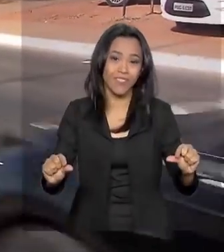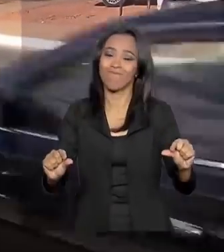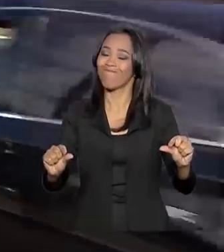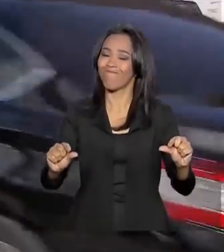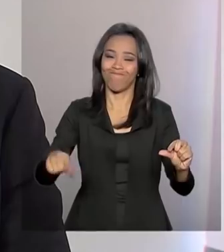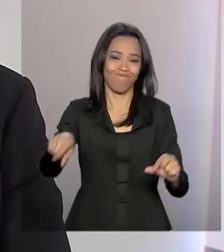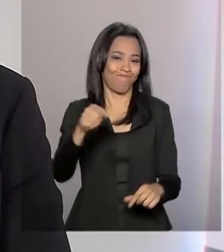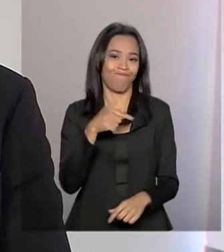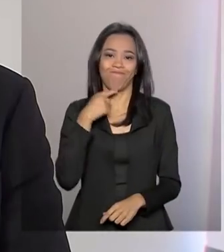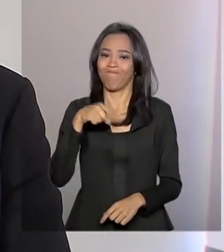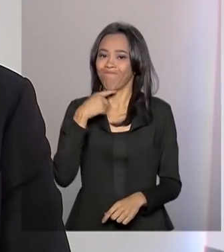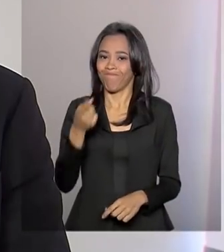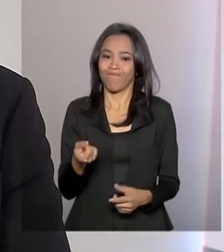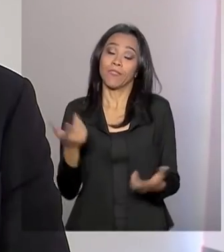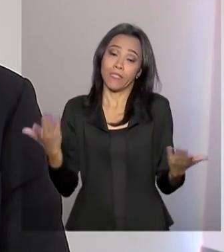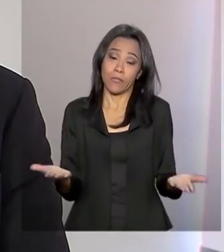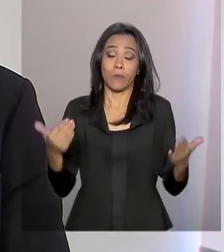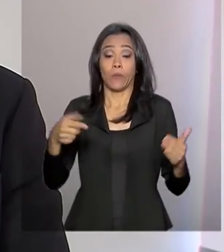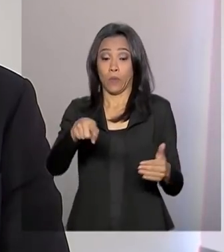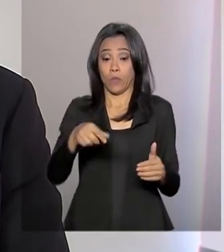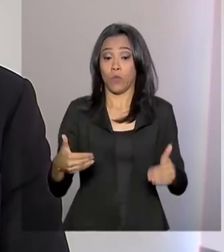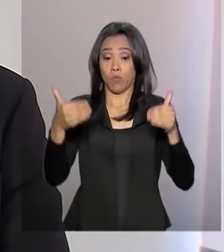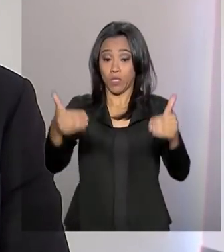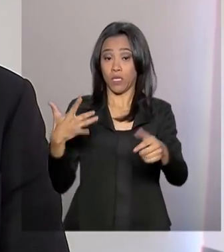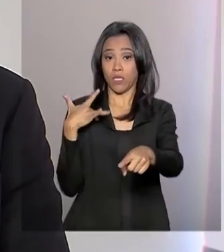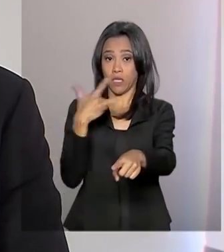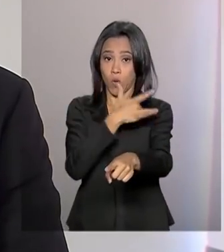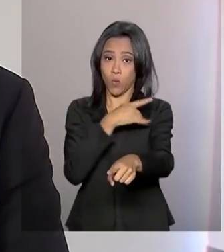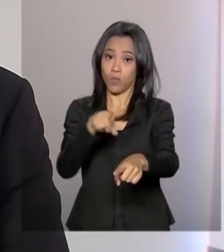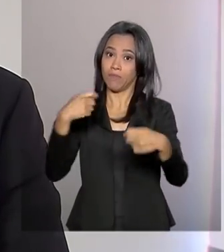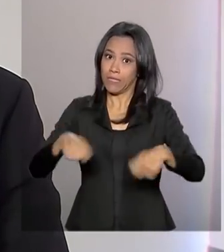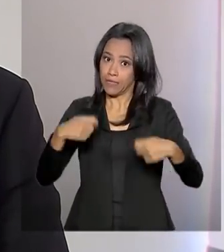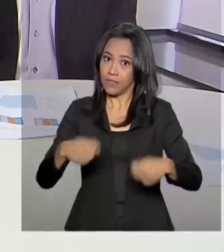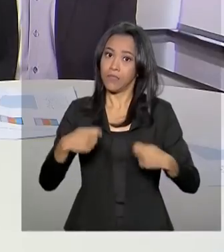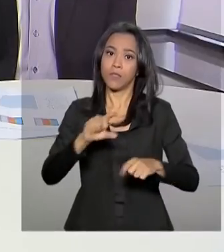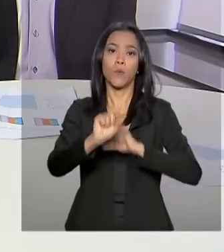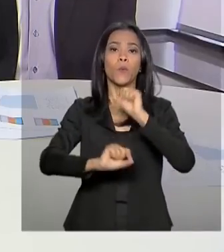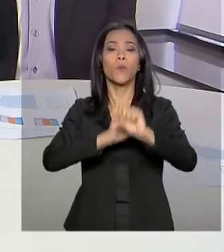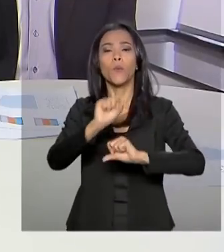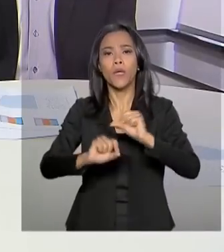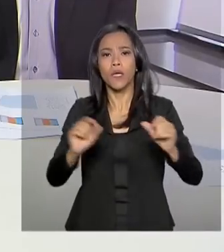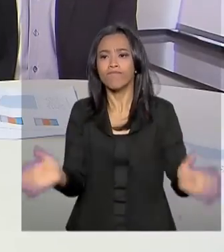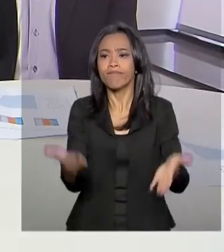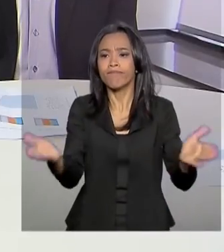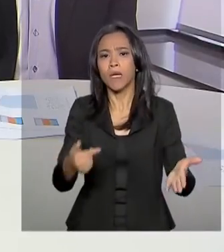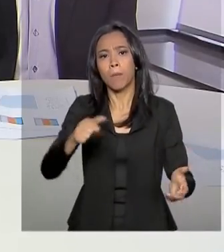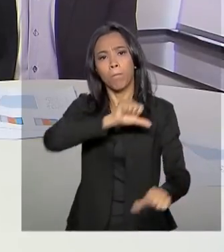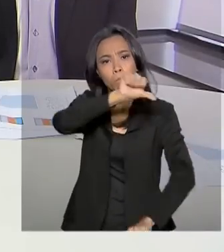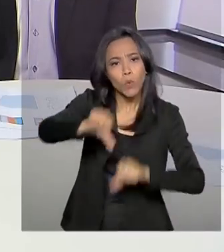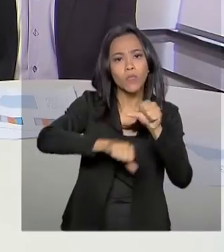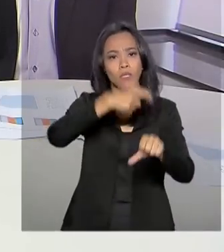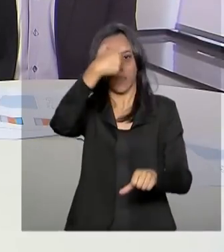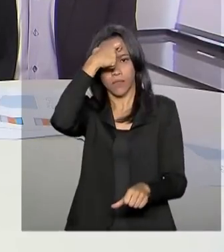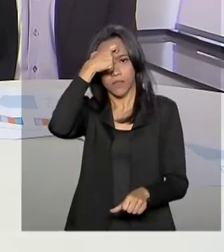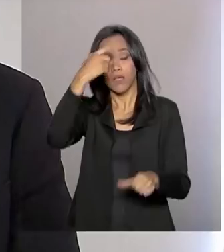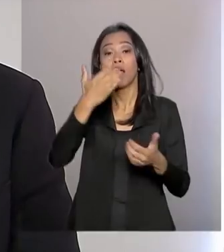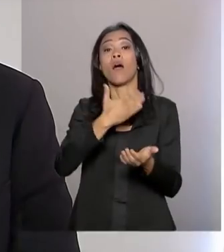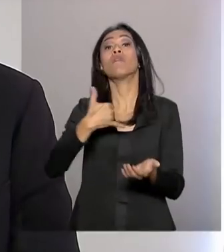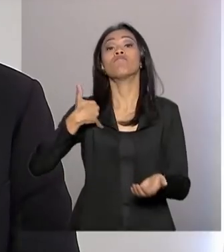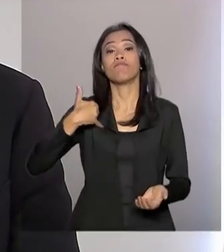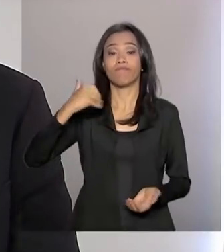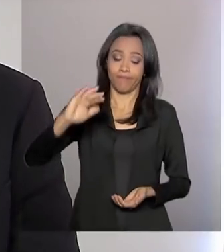da infração. Para o Ministério da Saúde, é preciso investir na mudança de comportamento ainda na infância.